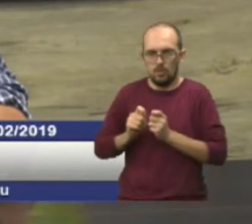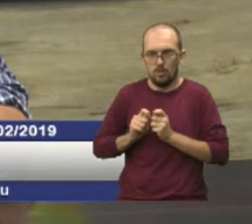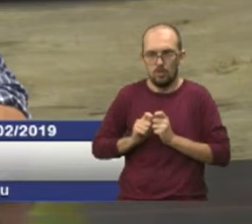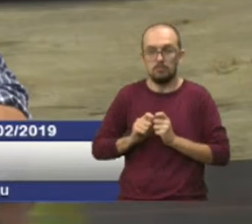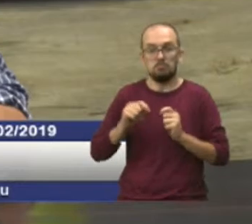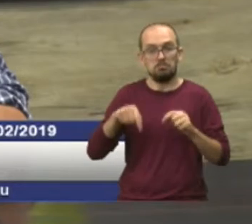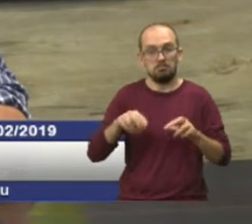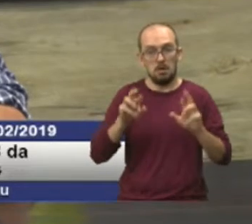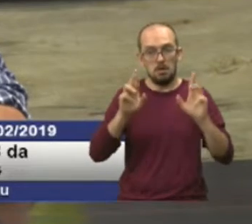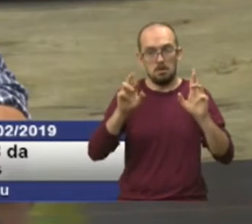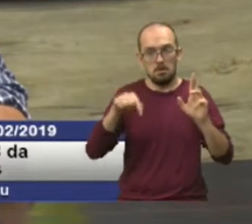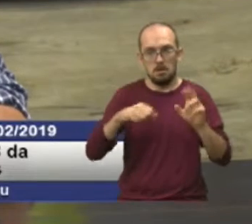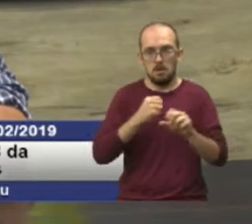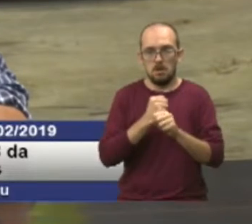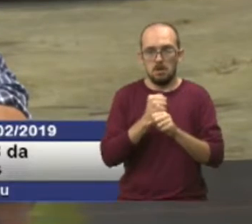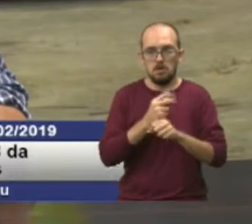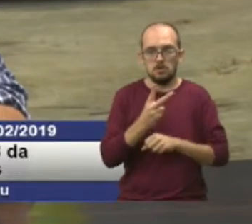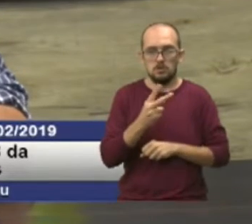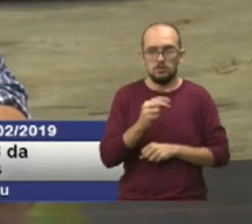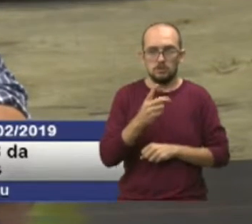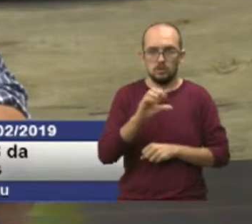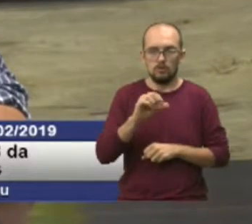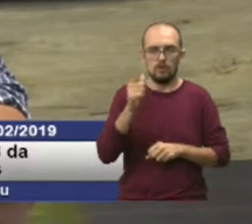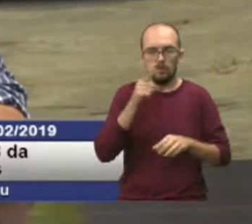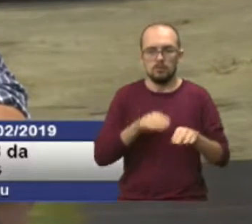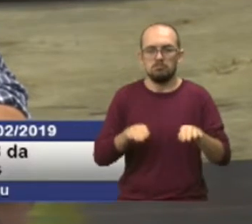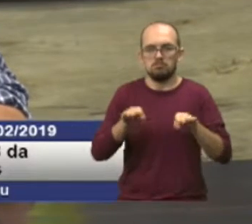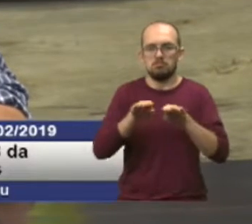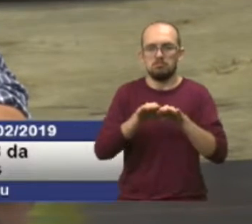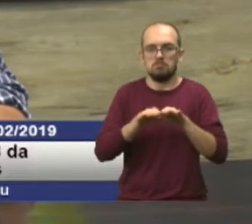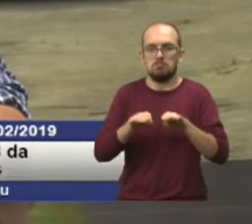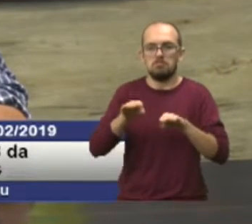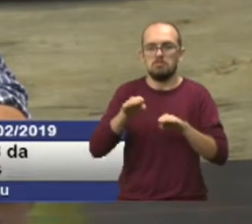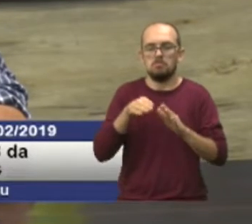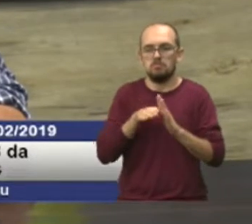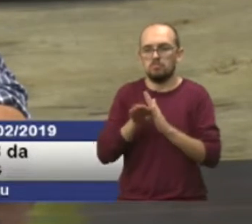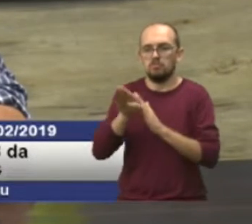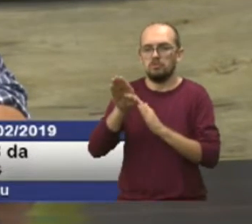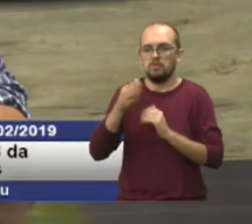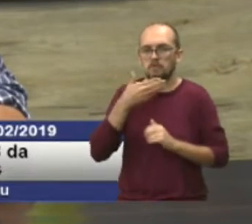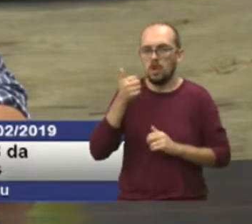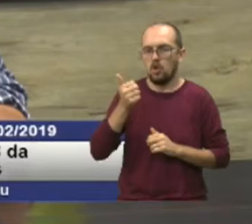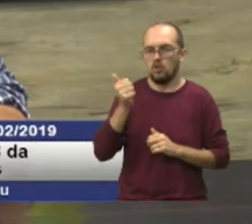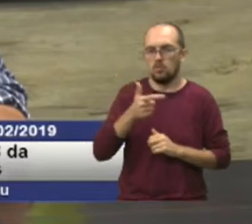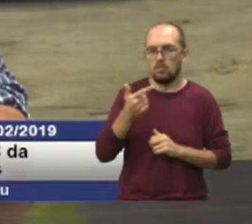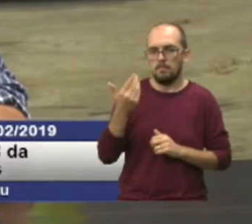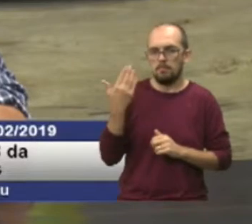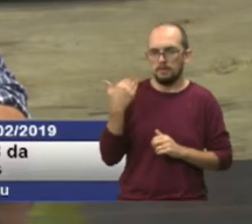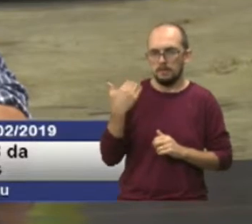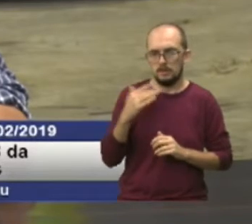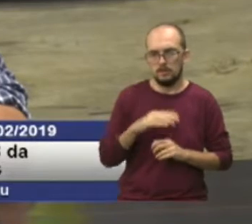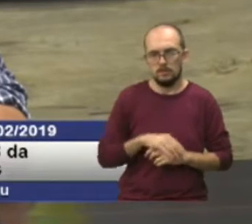ano de 2019 é que seja bem melhor do que a dos anos anteriores.